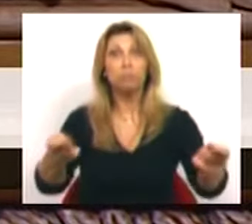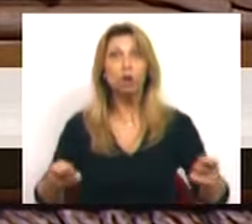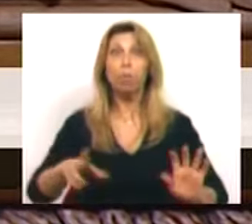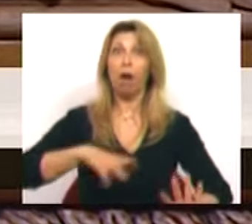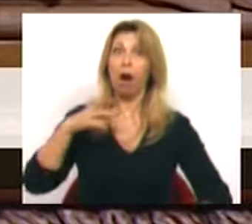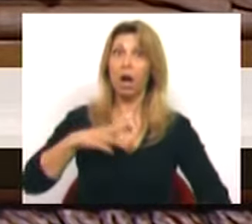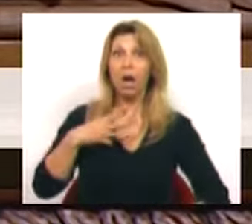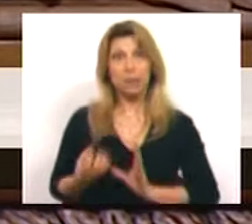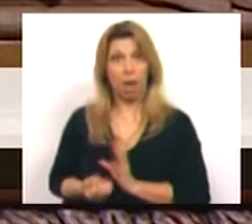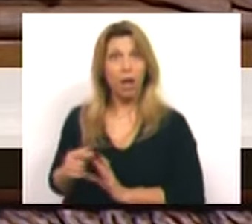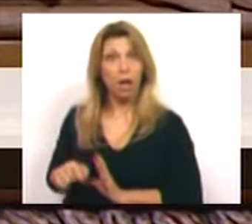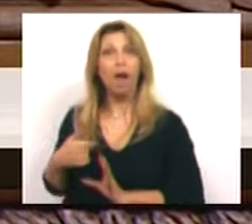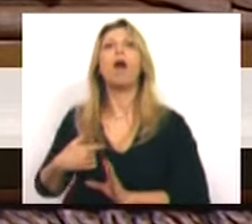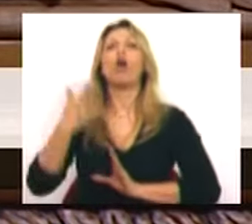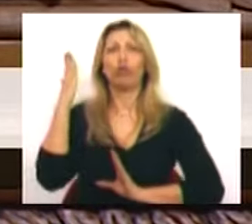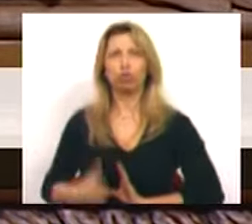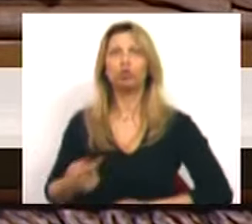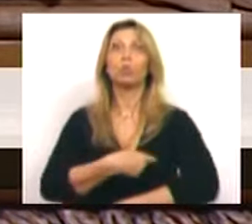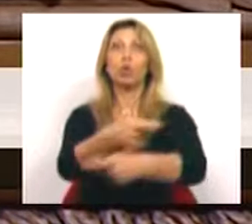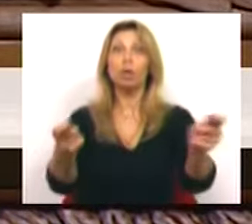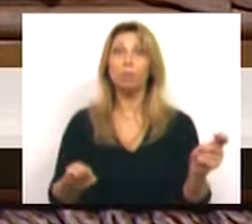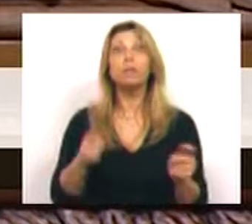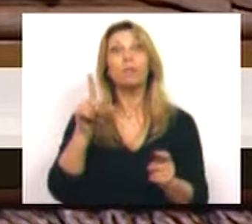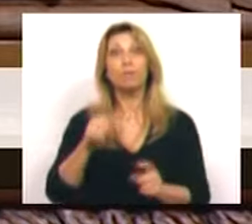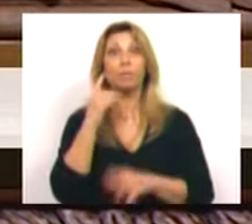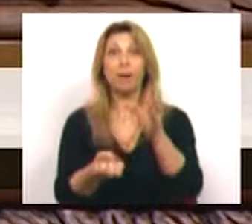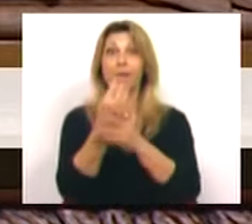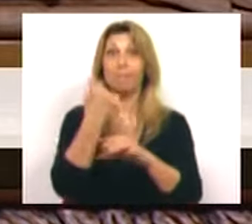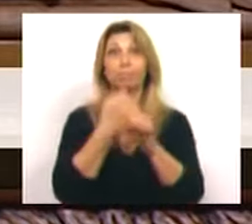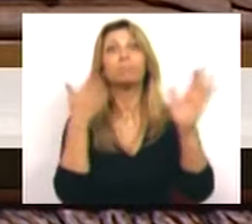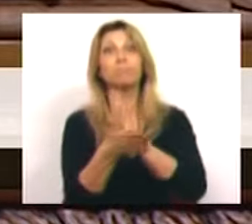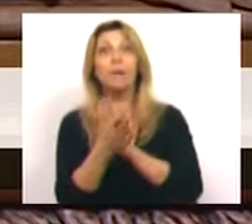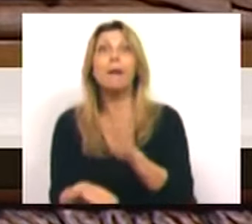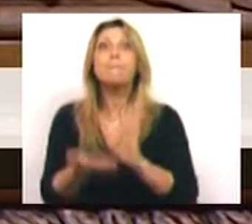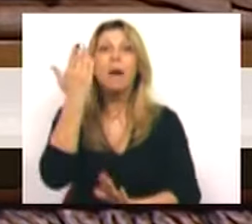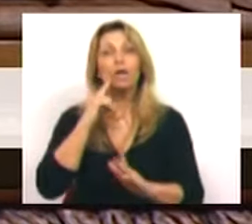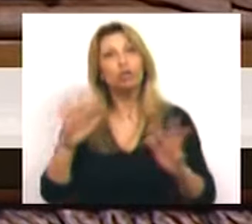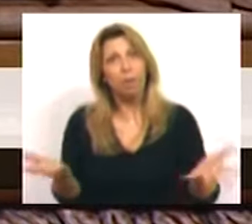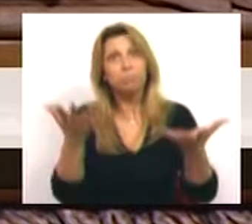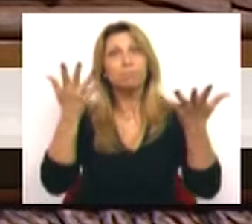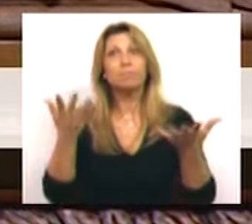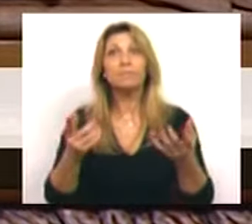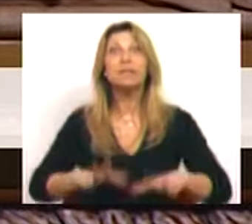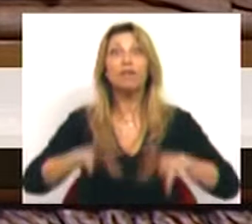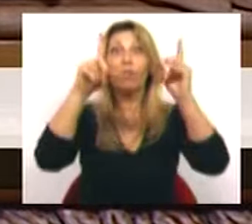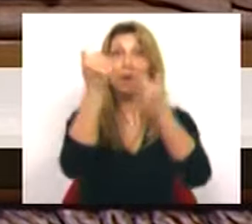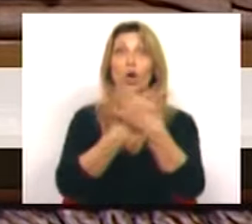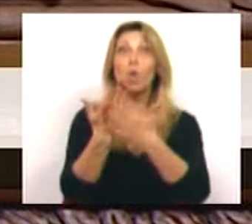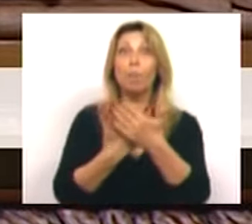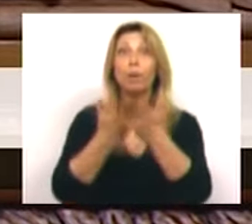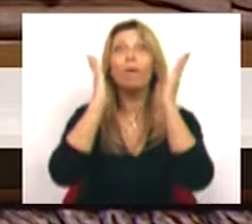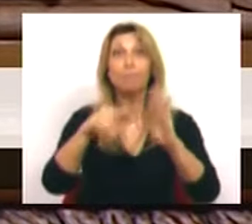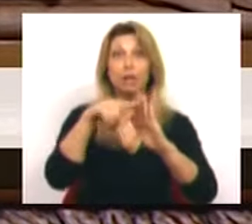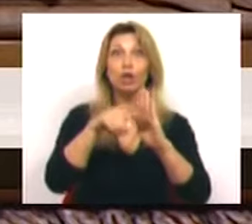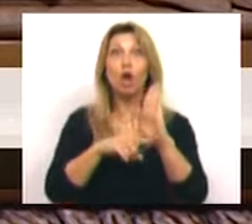forma mais justa, mas também para criar mais emprego, para estimular o desenvolvimento económico, é preciso revogar as